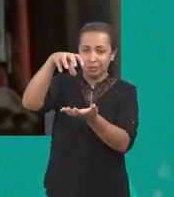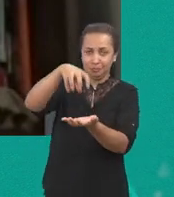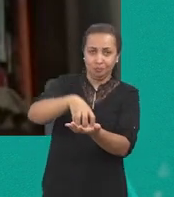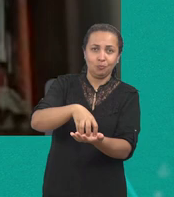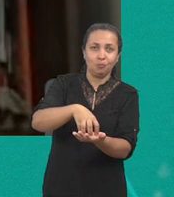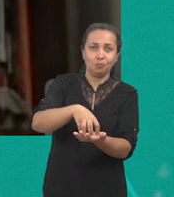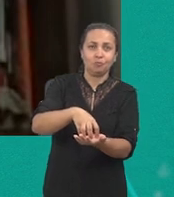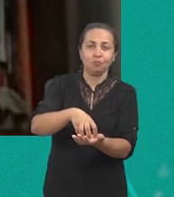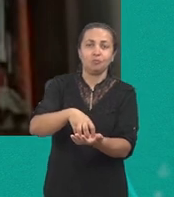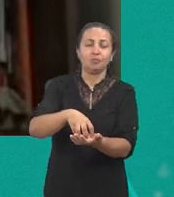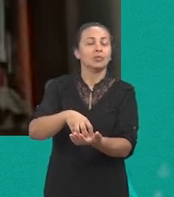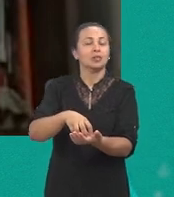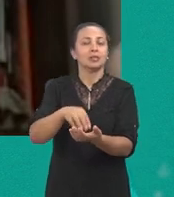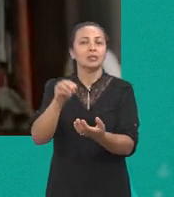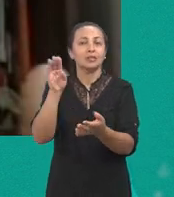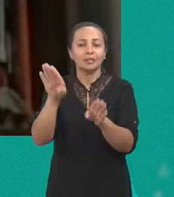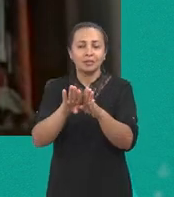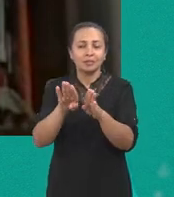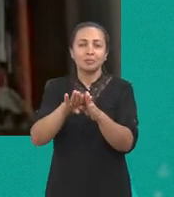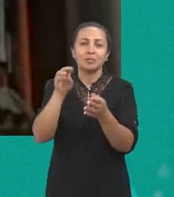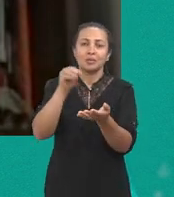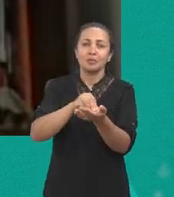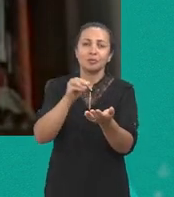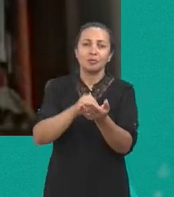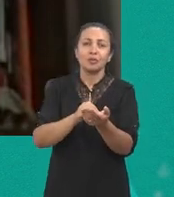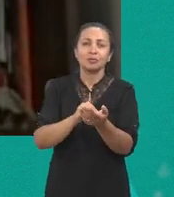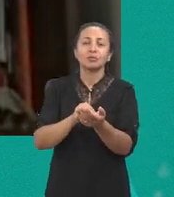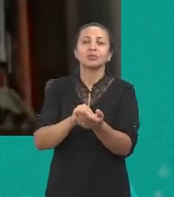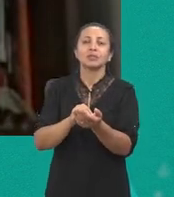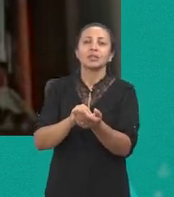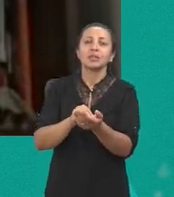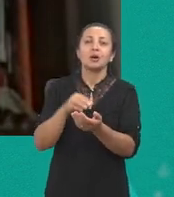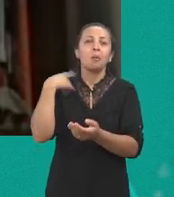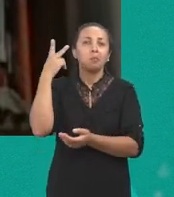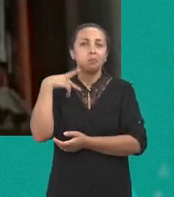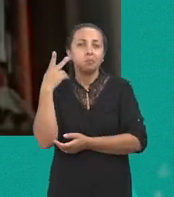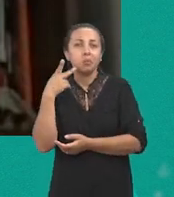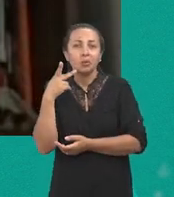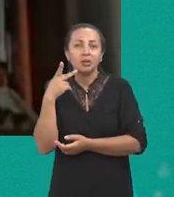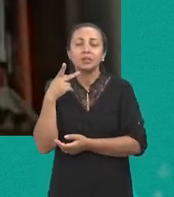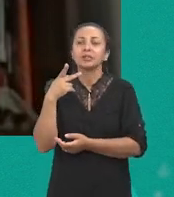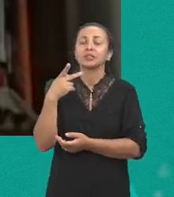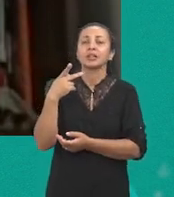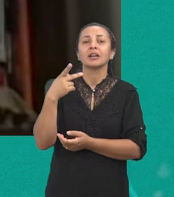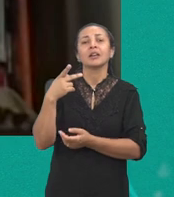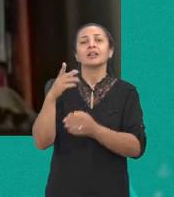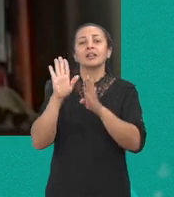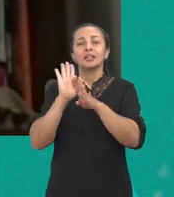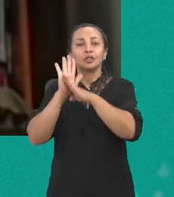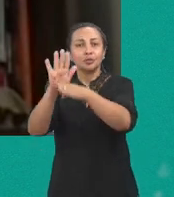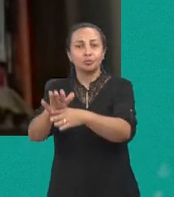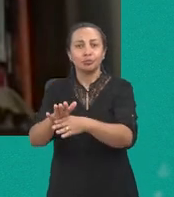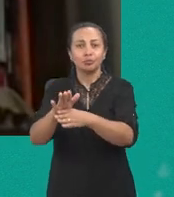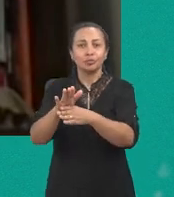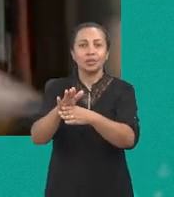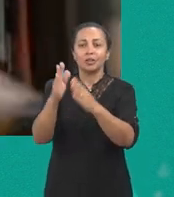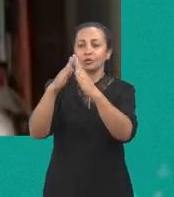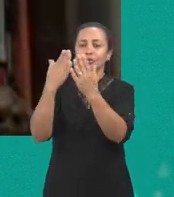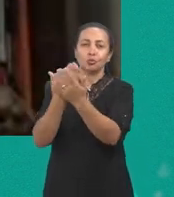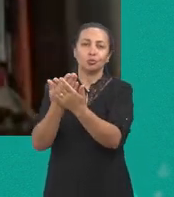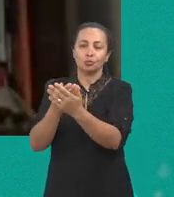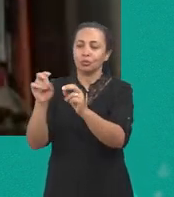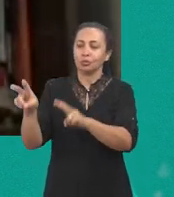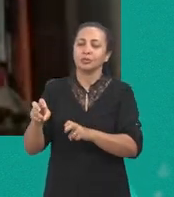assentamentos rurais a gente tem uma intensificação de políticas de fechamento de escolas do campo e